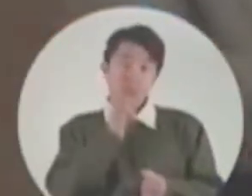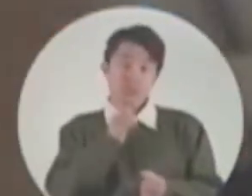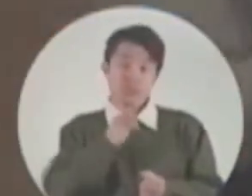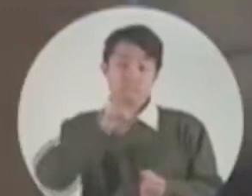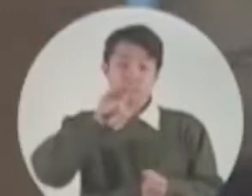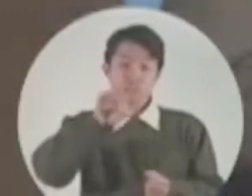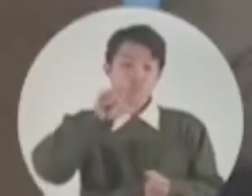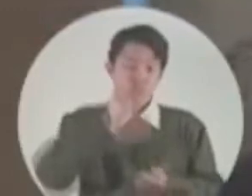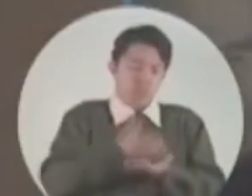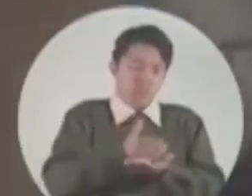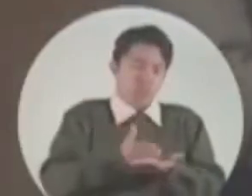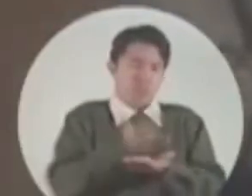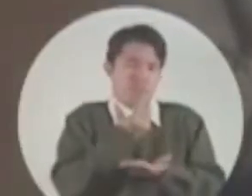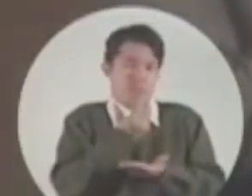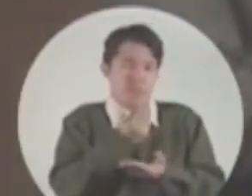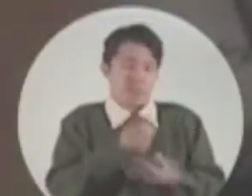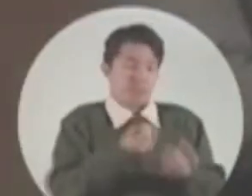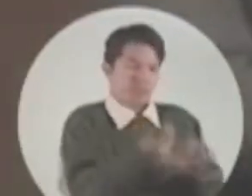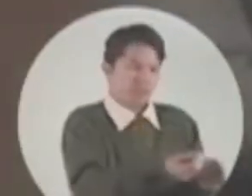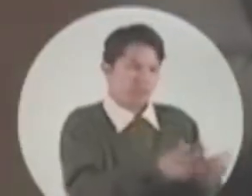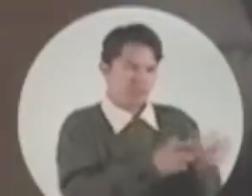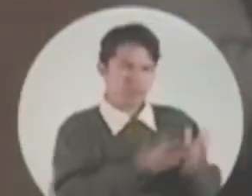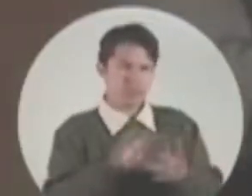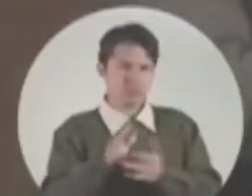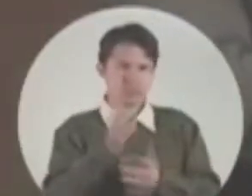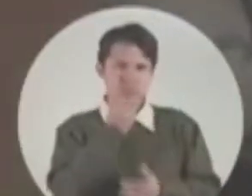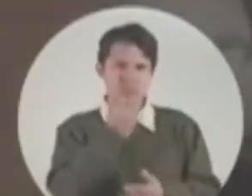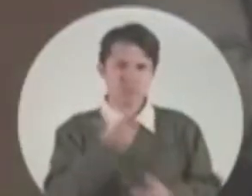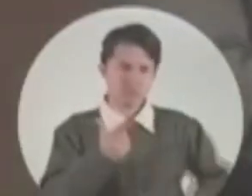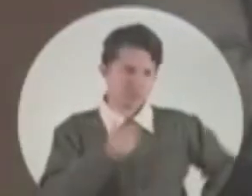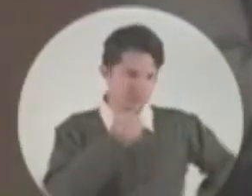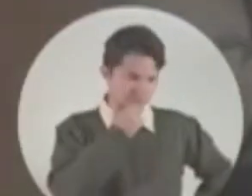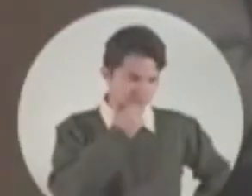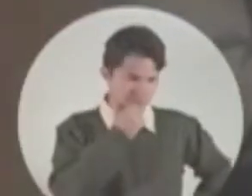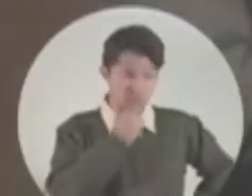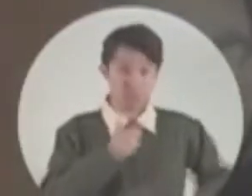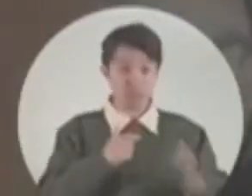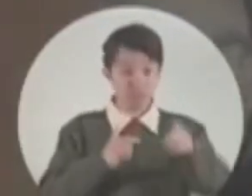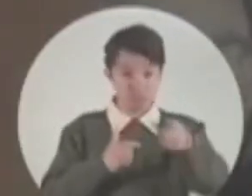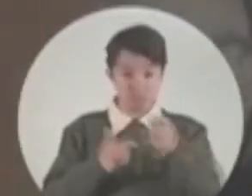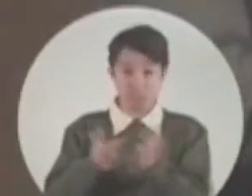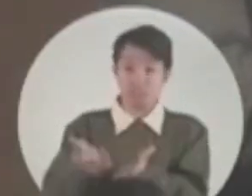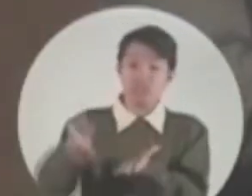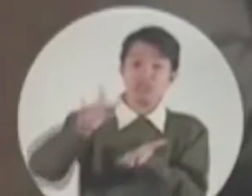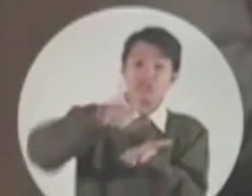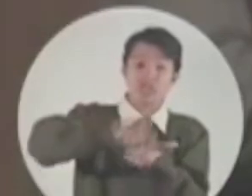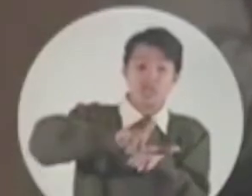eu tentar fazer o bolo para Jesus, não vai ficar bom.